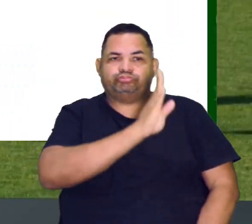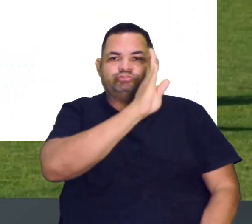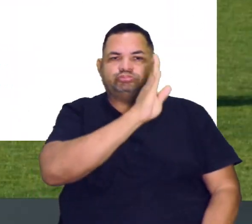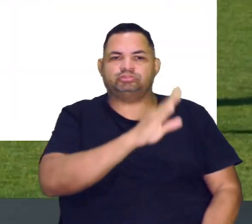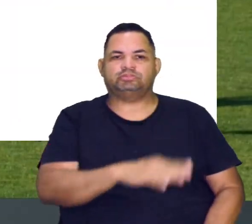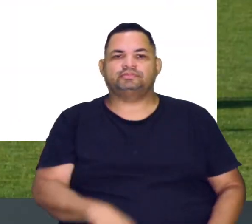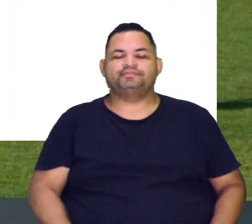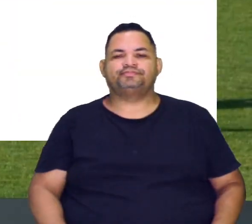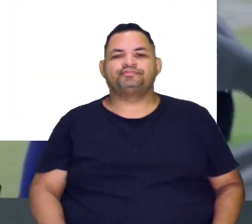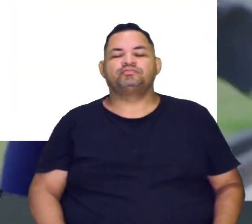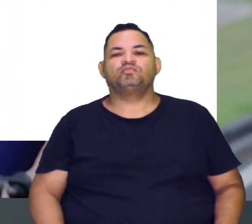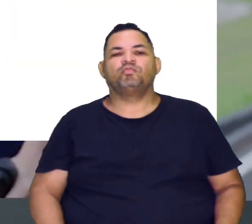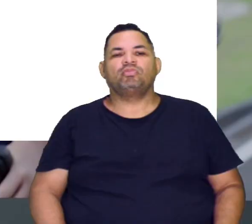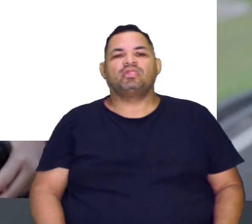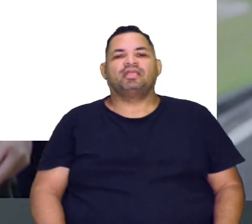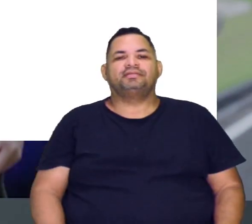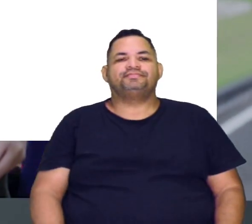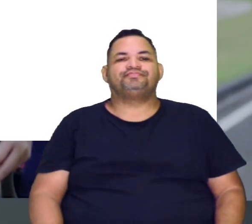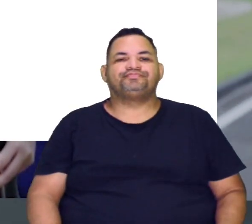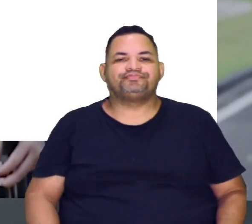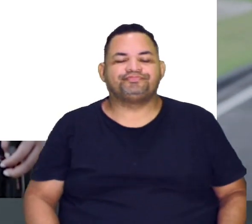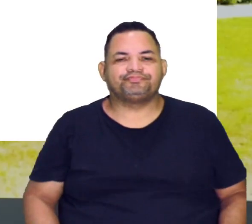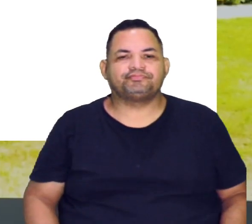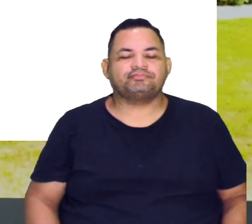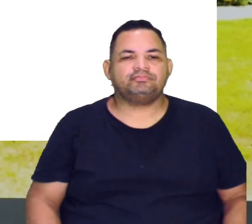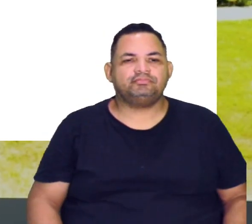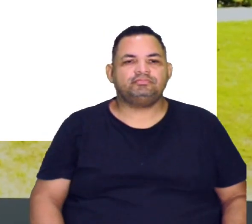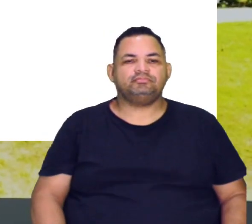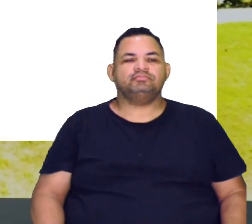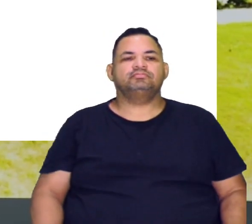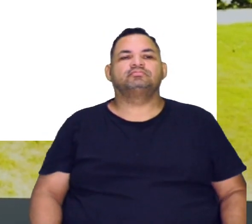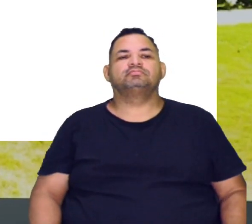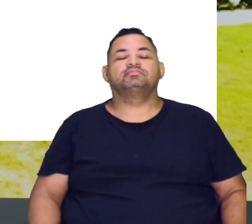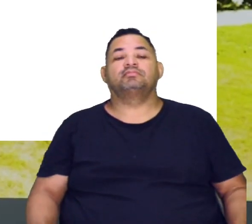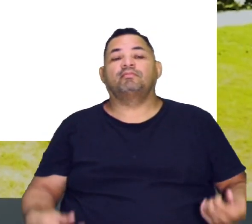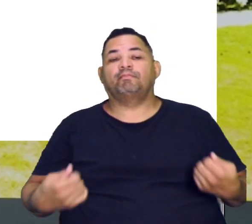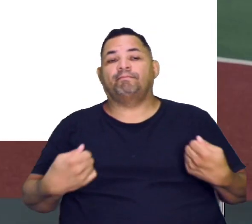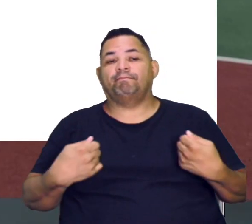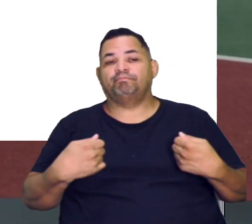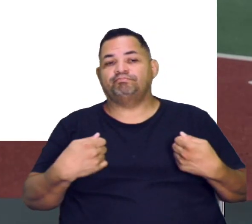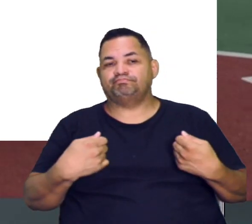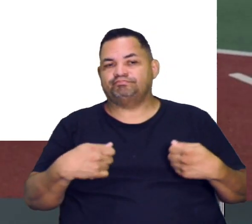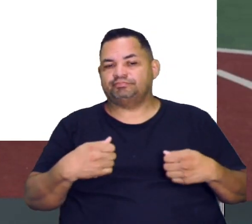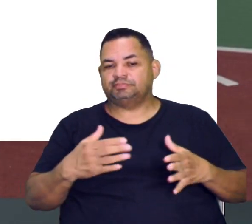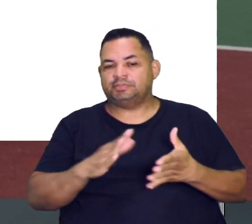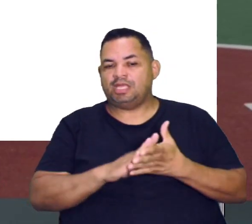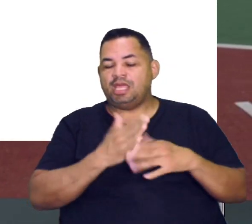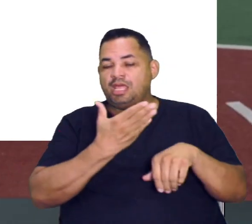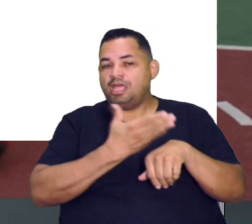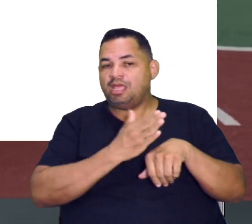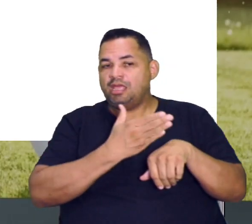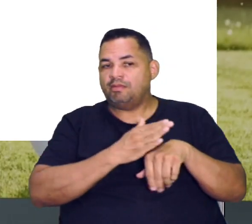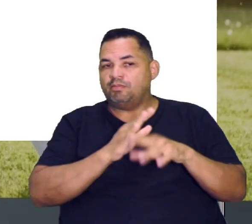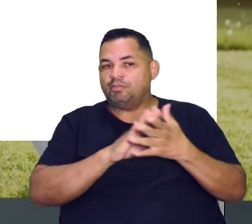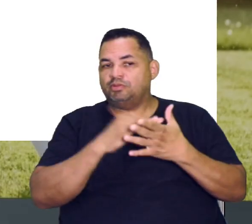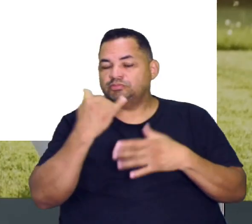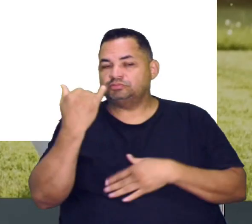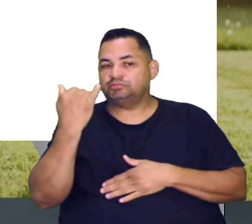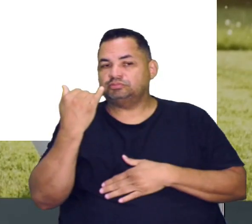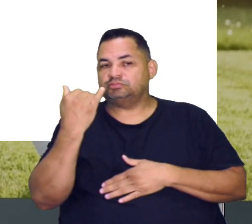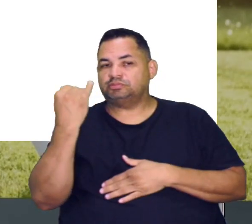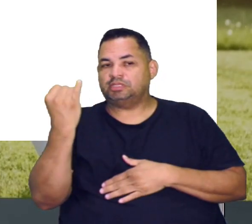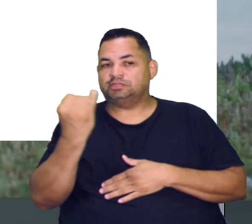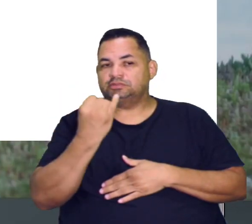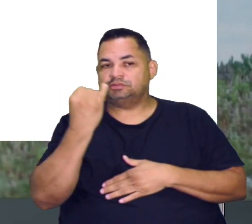posso ainda acrescentar? Posso acrescentar a prática do exercício físico, caríssimos estudantes, porque